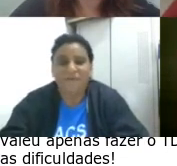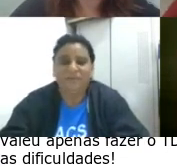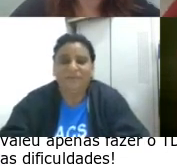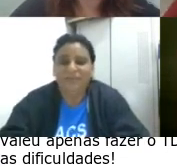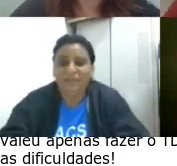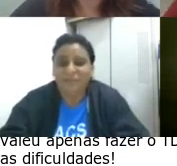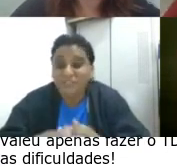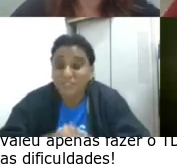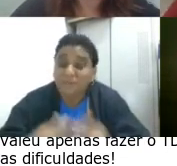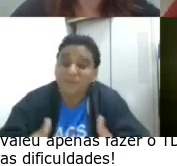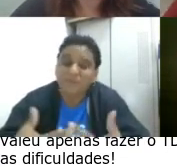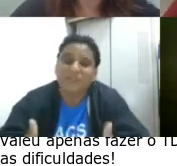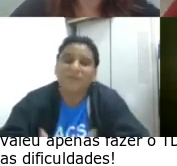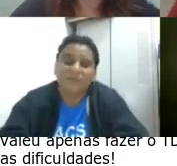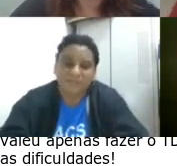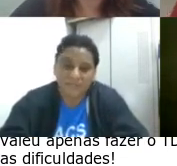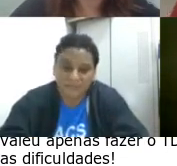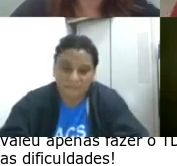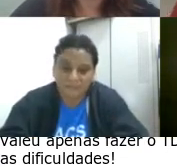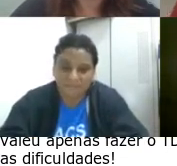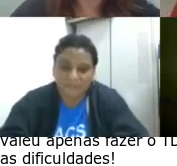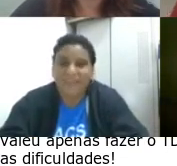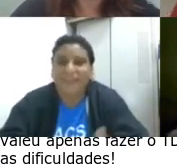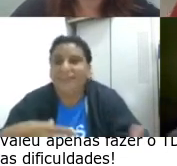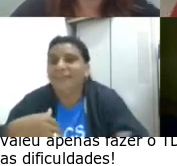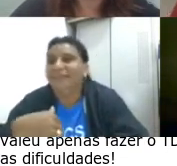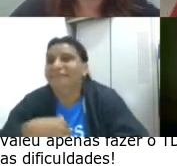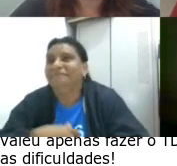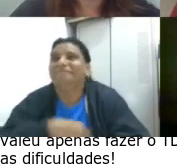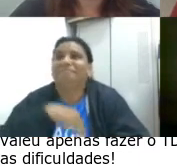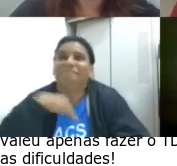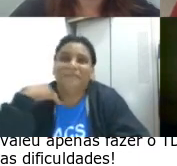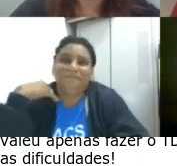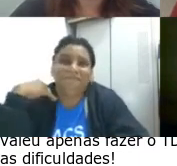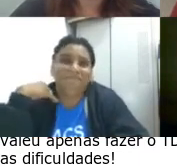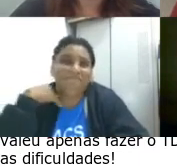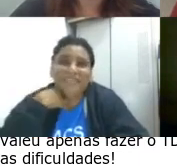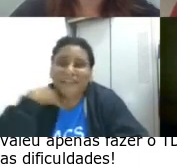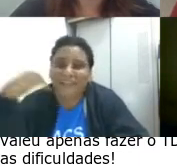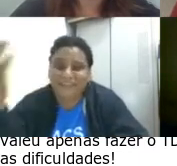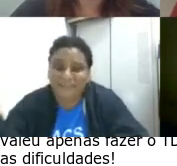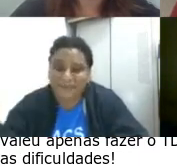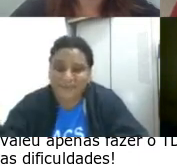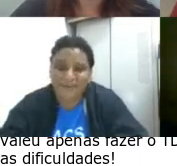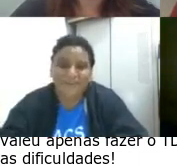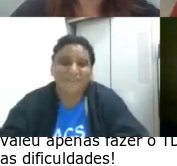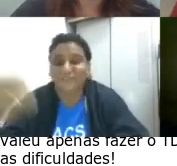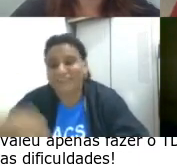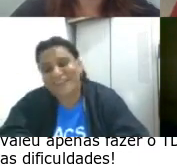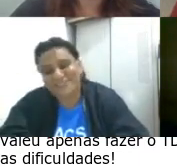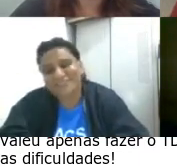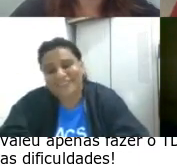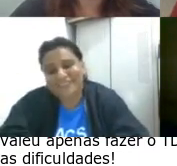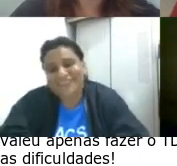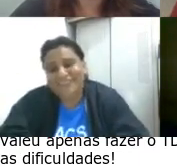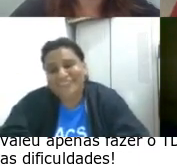com o médico quando a gente pode contar com a nossa equipe e aí pra minha alegria maior vem o